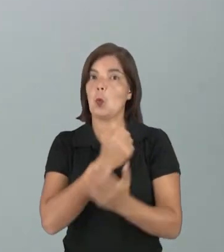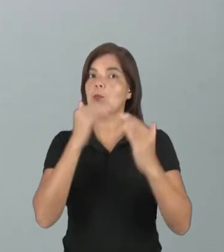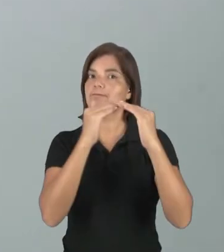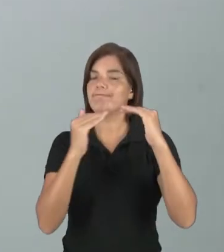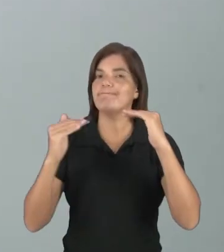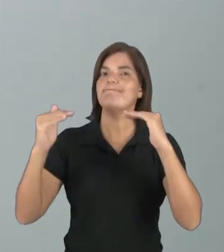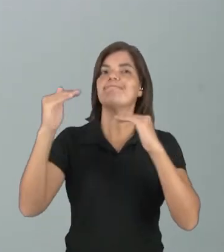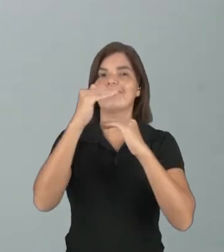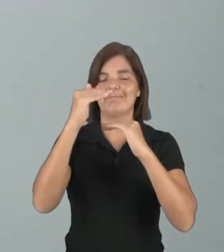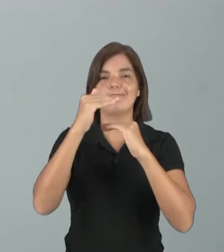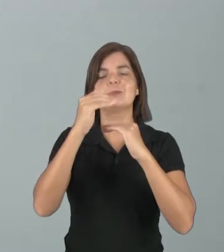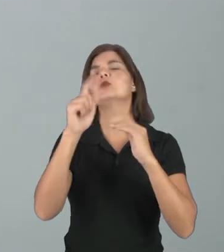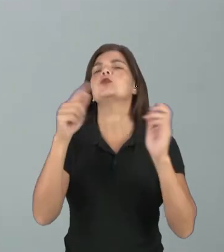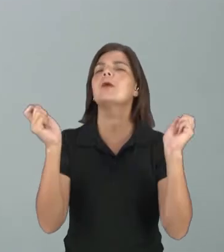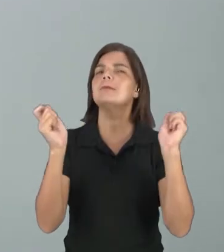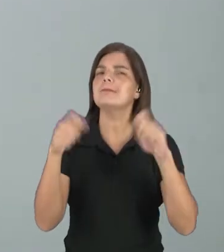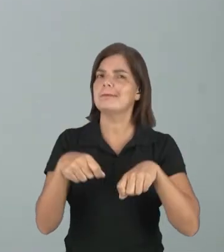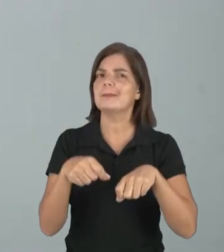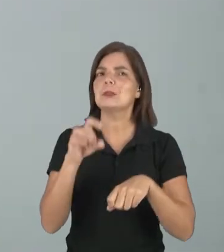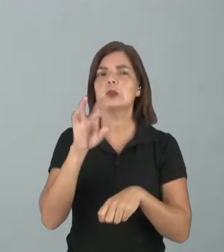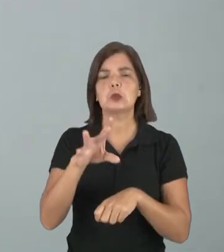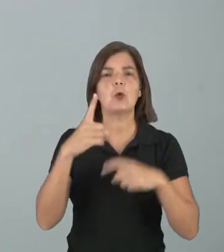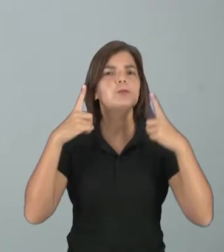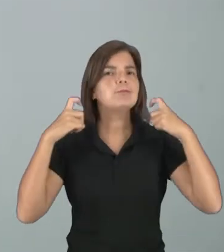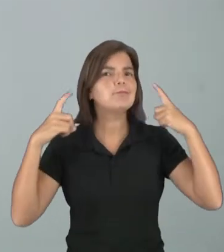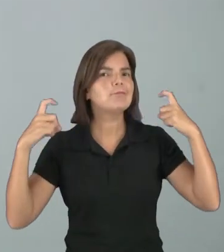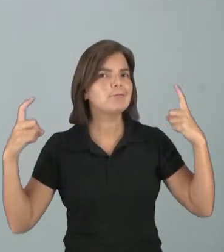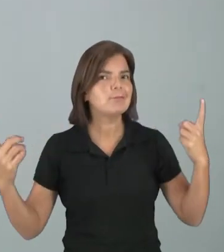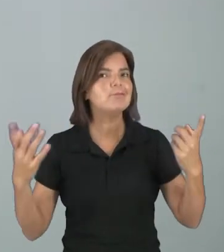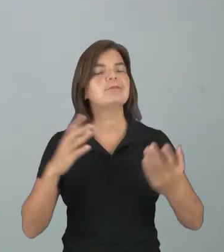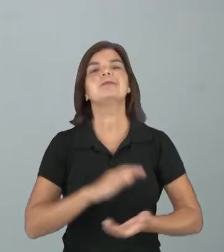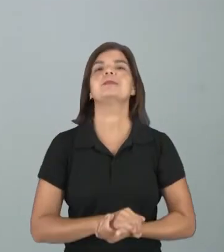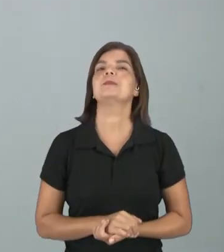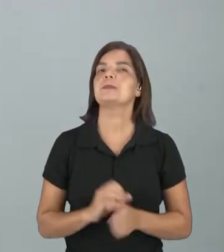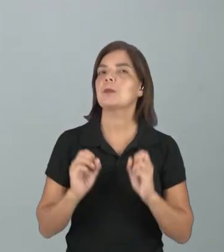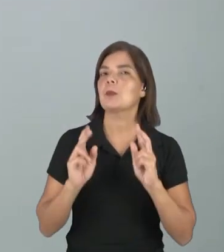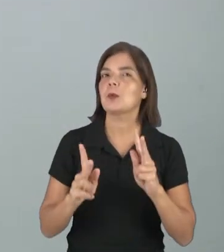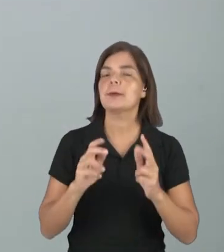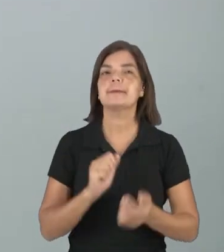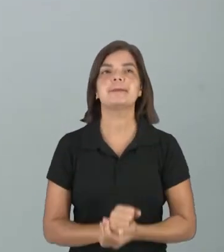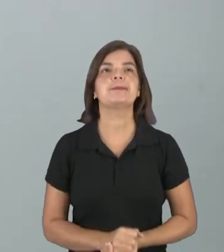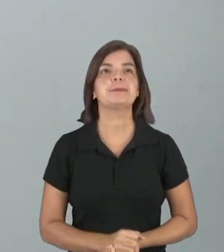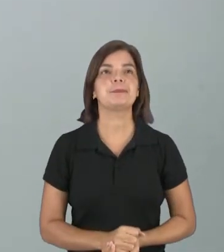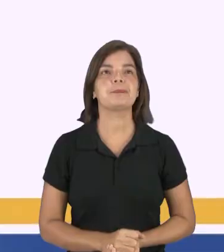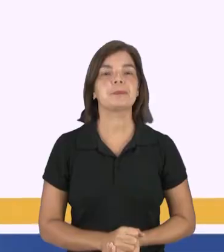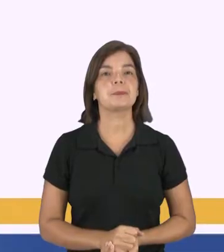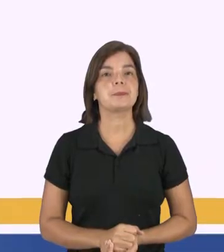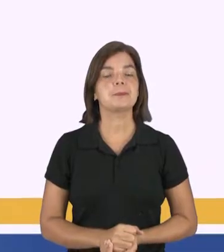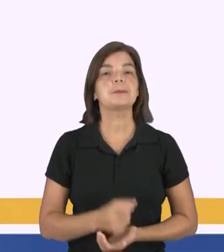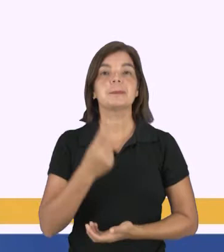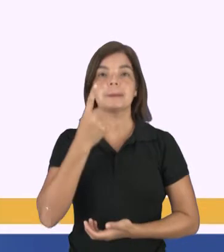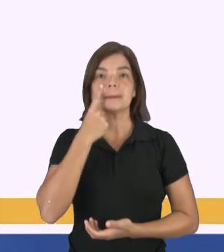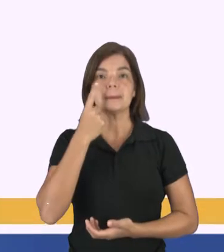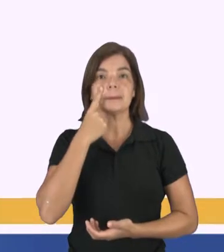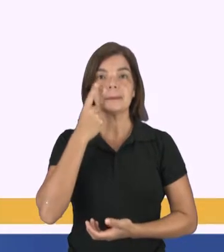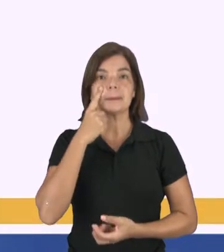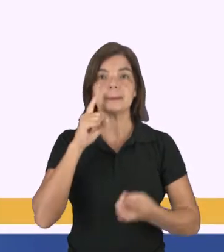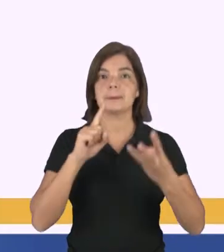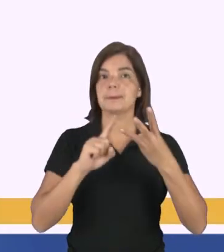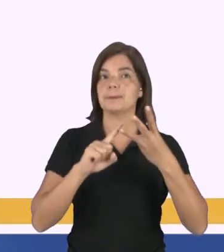maior de notas é uma possibilidade sonora bem maior Ok vamos a nossa terceira